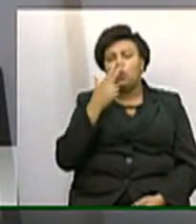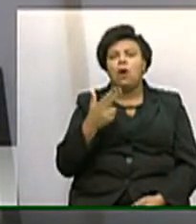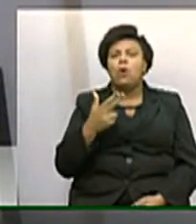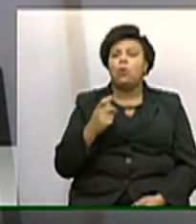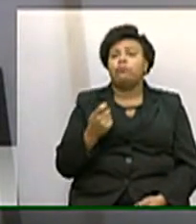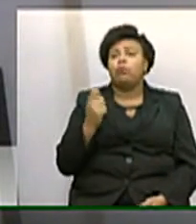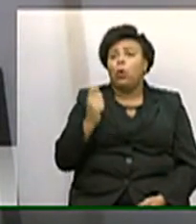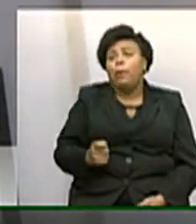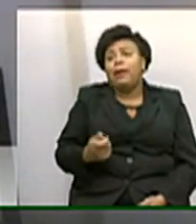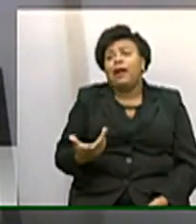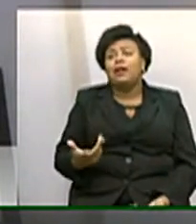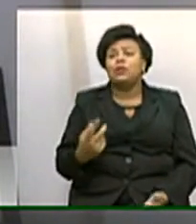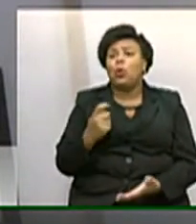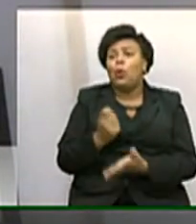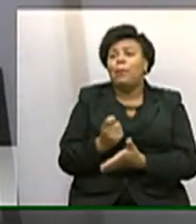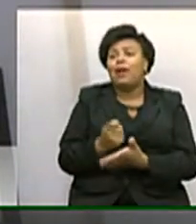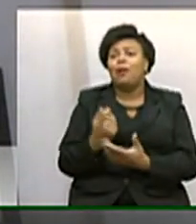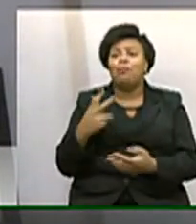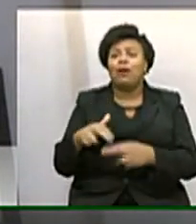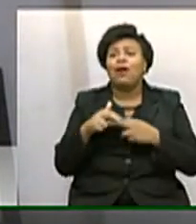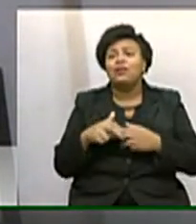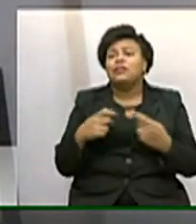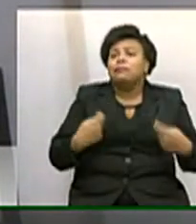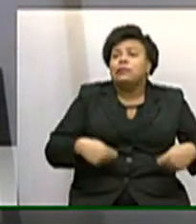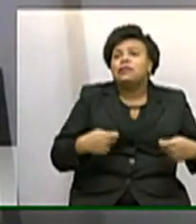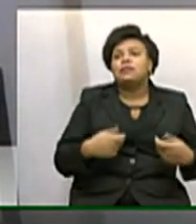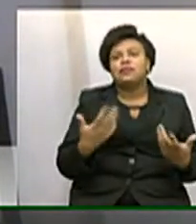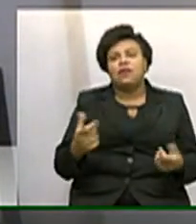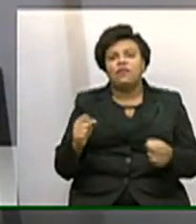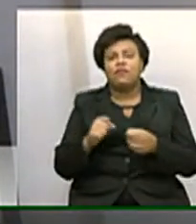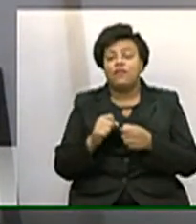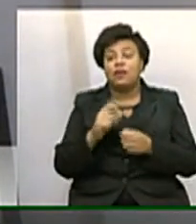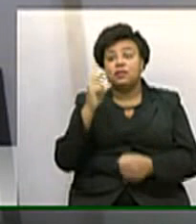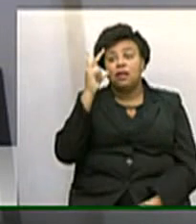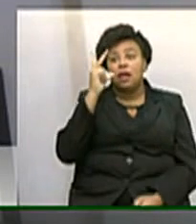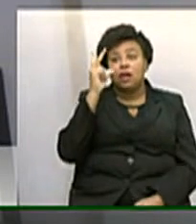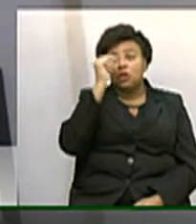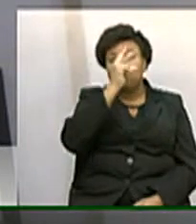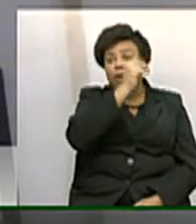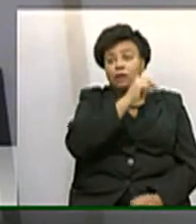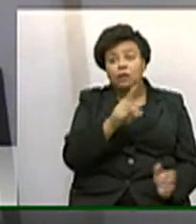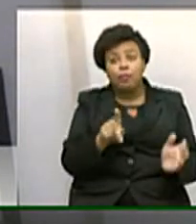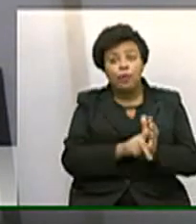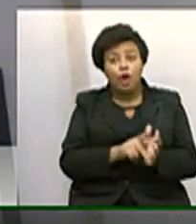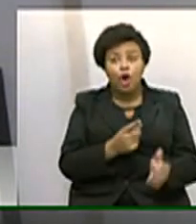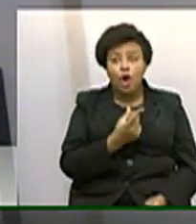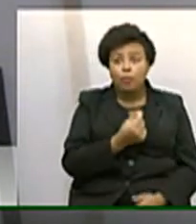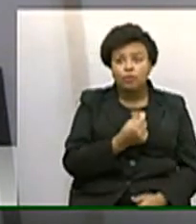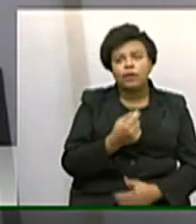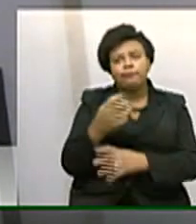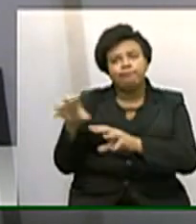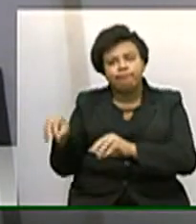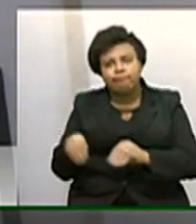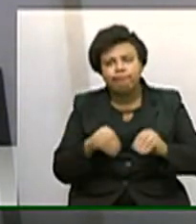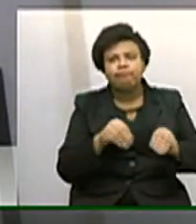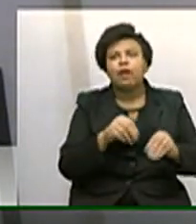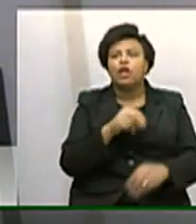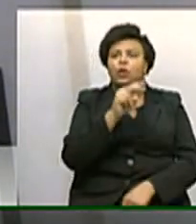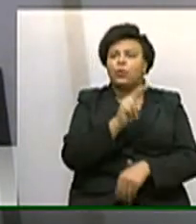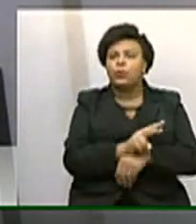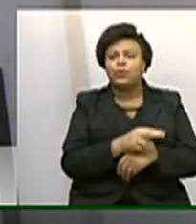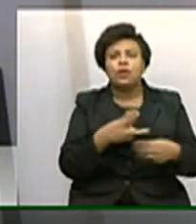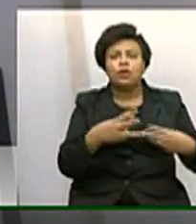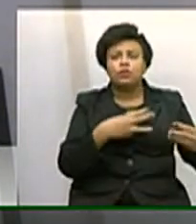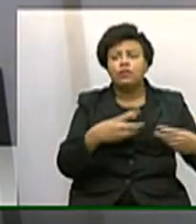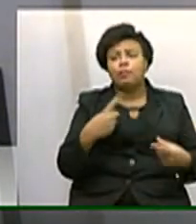pela necessidade. Isso faz com que o município tenha que pegar recursos próprios seus para cuidar da rodovia, porque o Estado não consegue